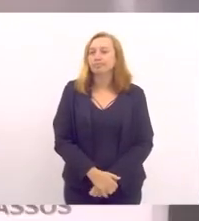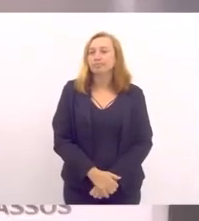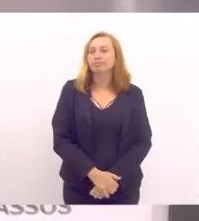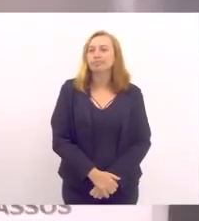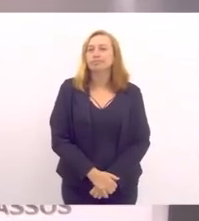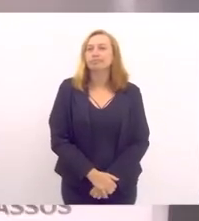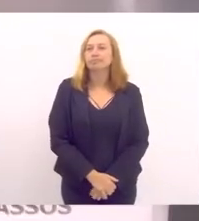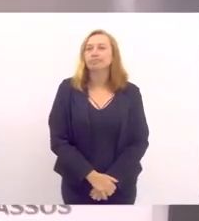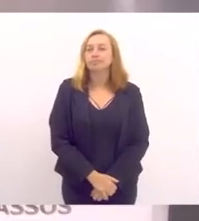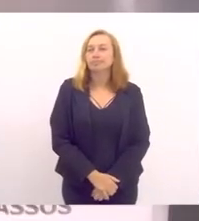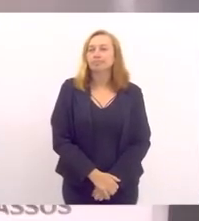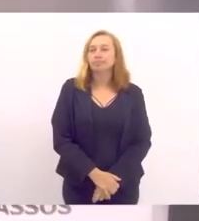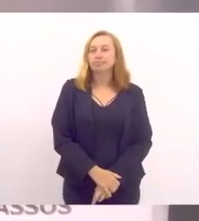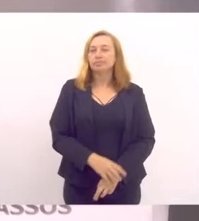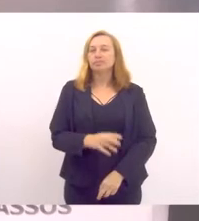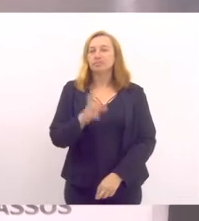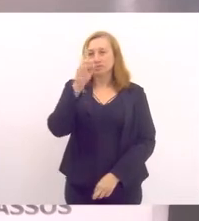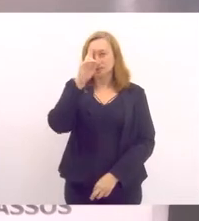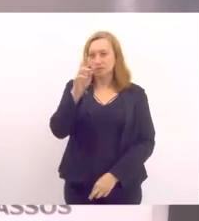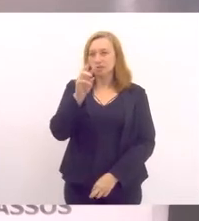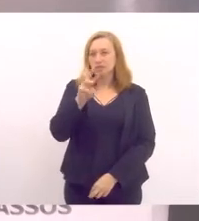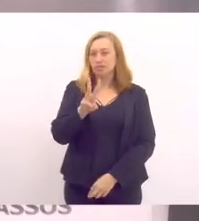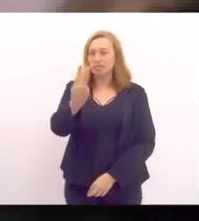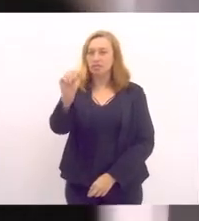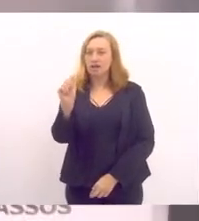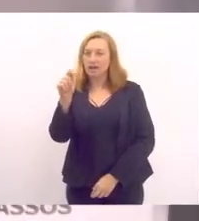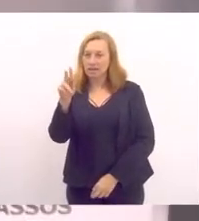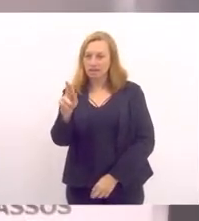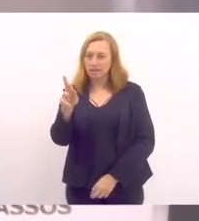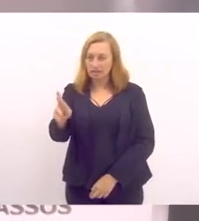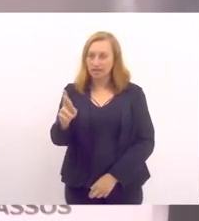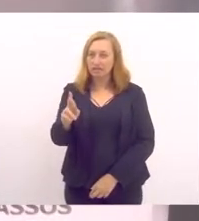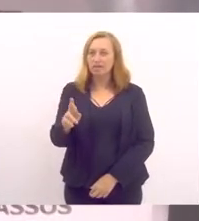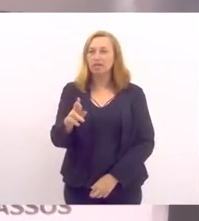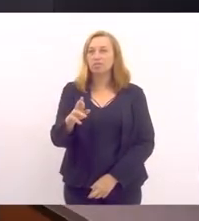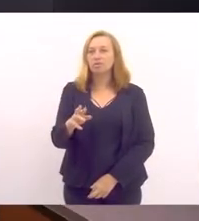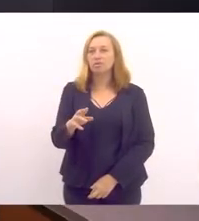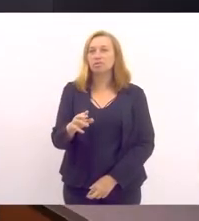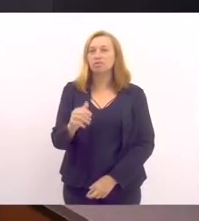Passo a palavra agora ao senhor Wagner, que é assessor da deputada Zeidan.